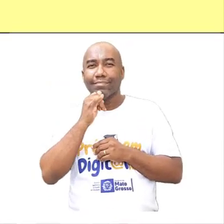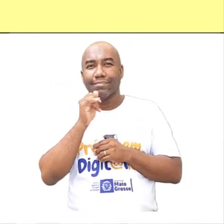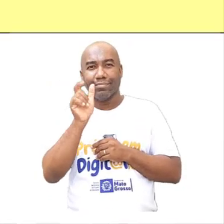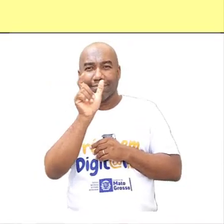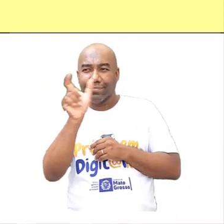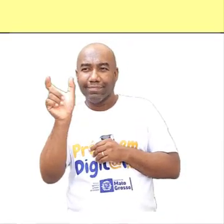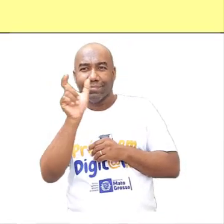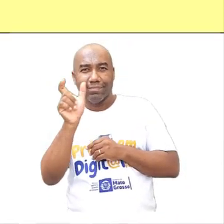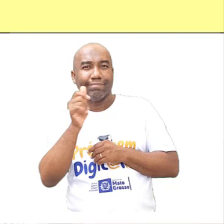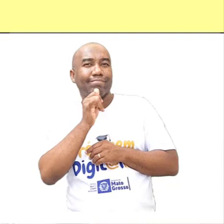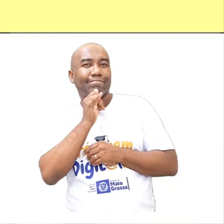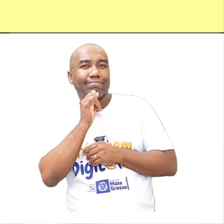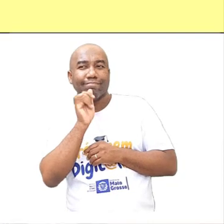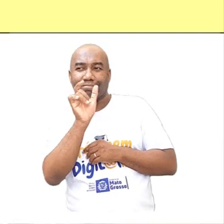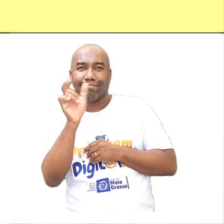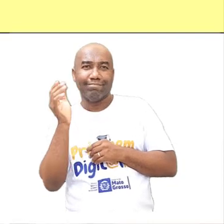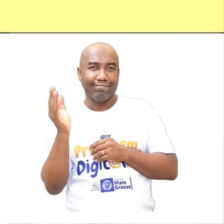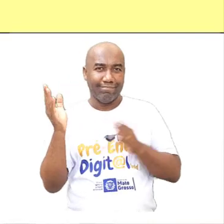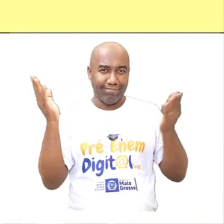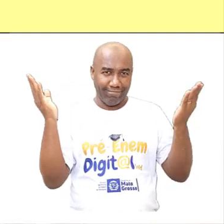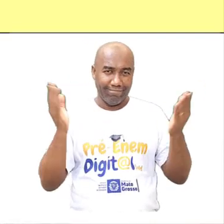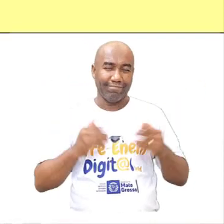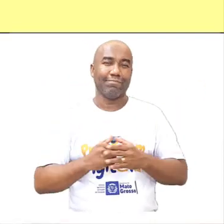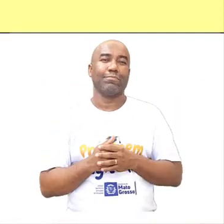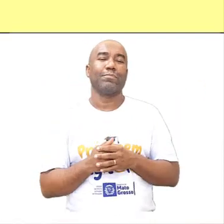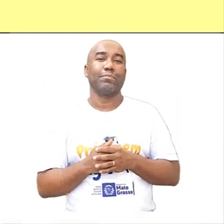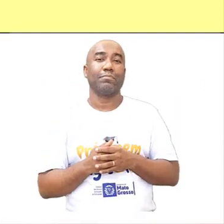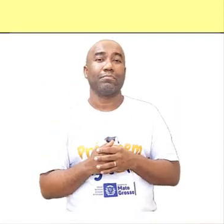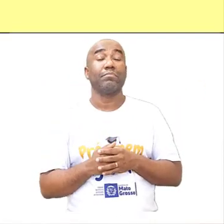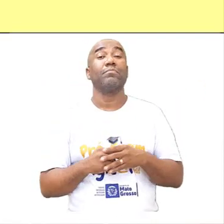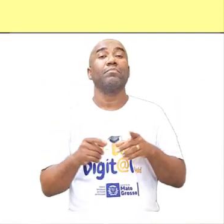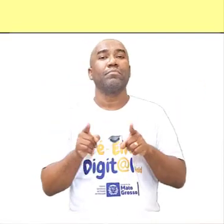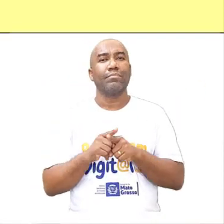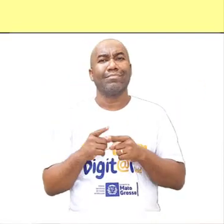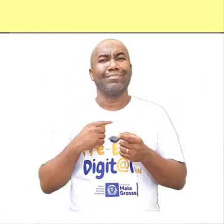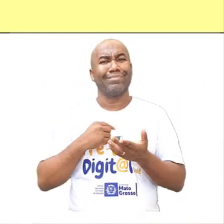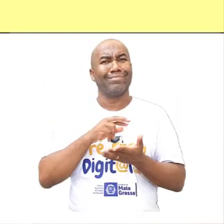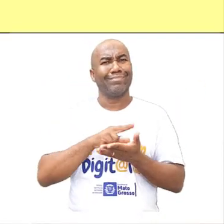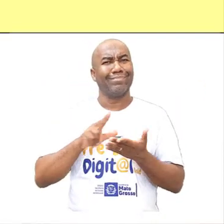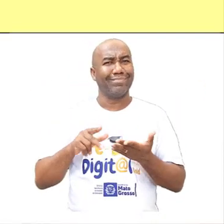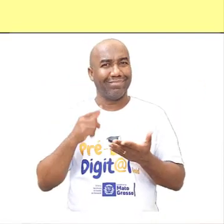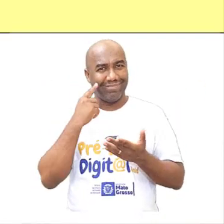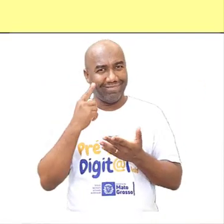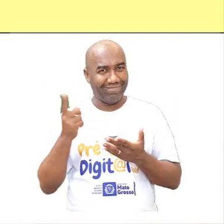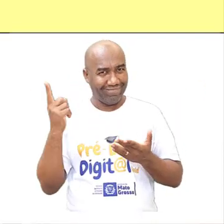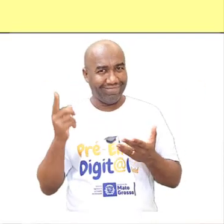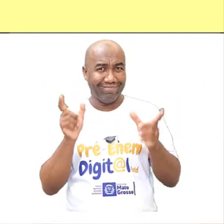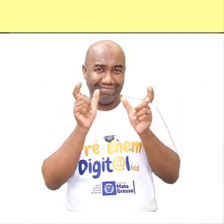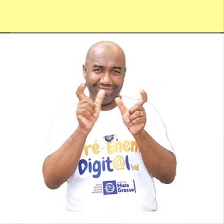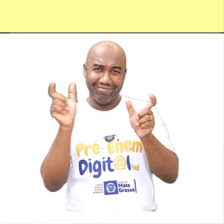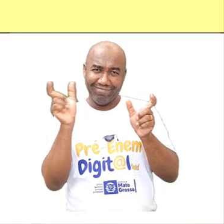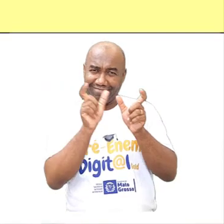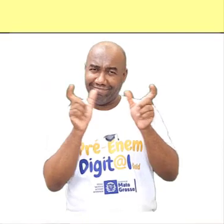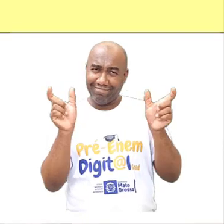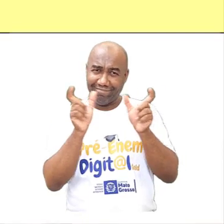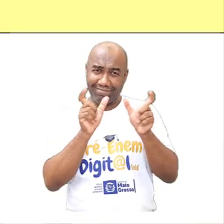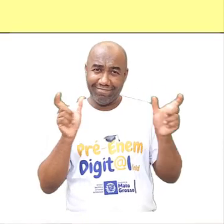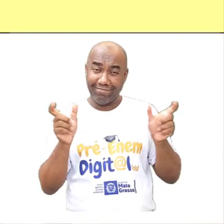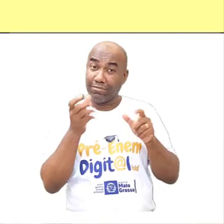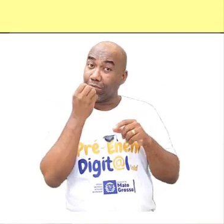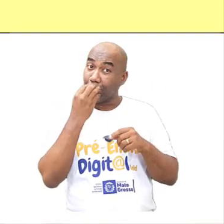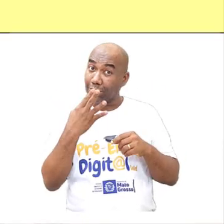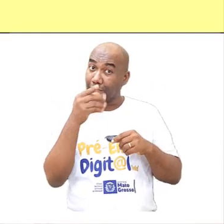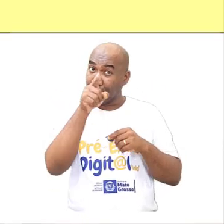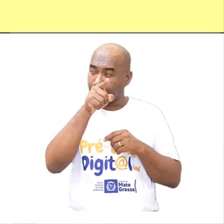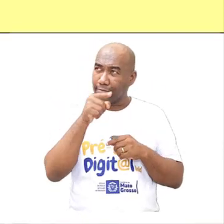ou essa iniciativa tem a finalidade de, ou o efeito social será. Todas essas